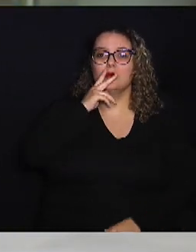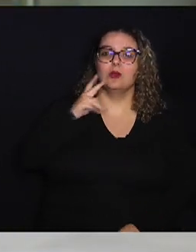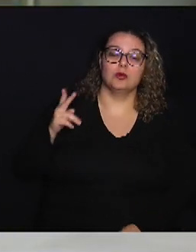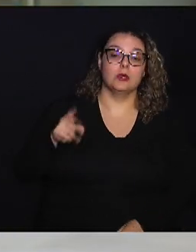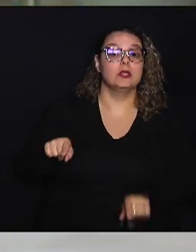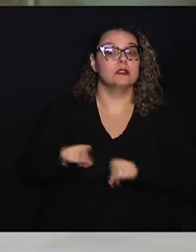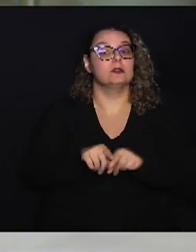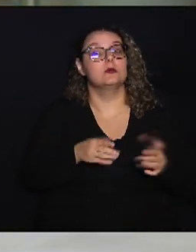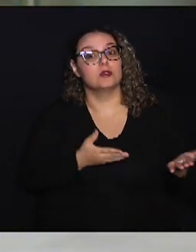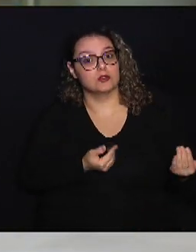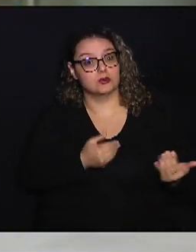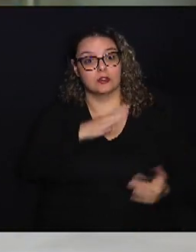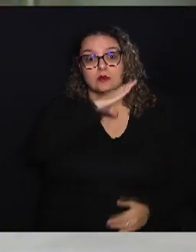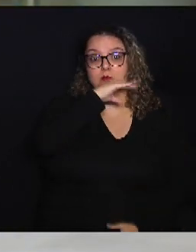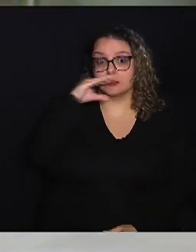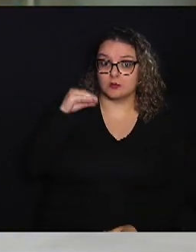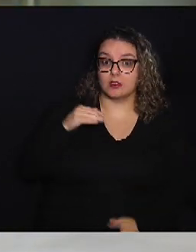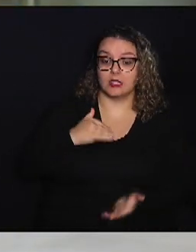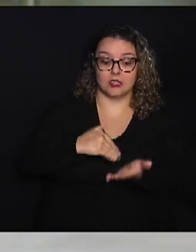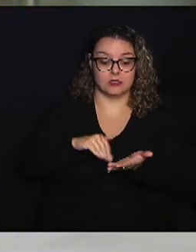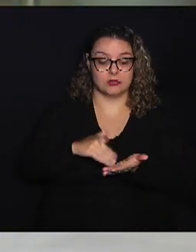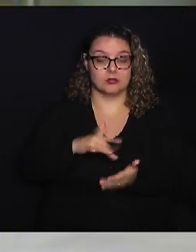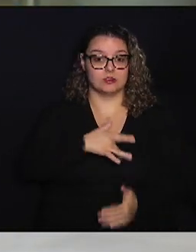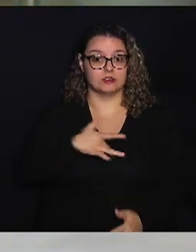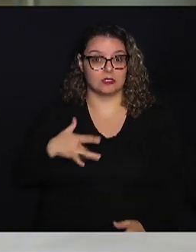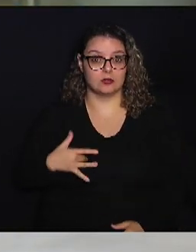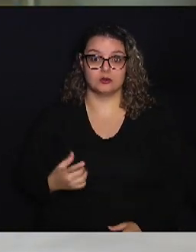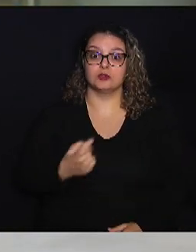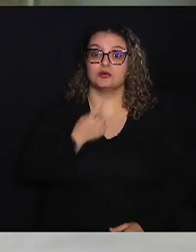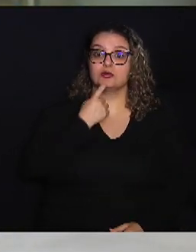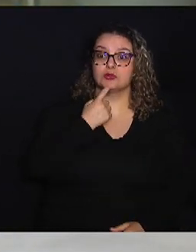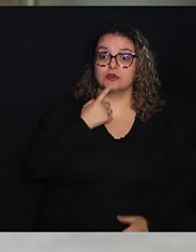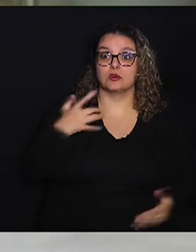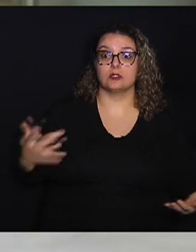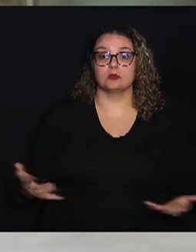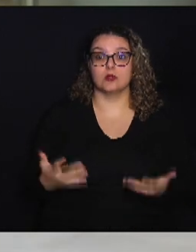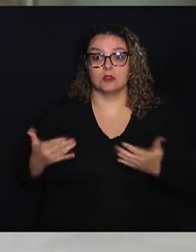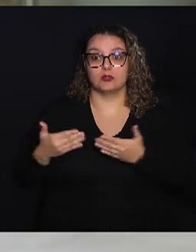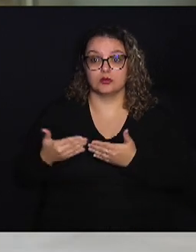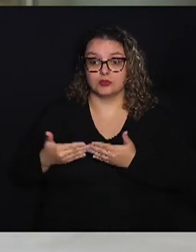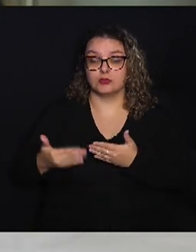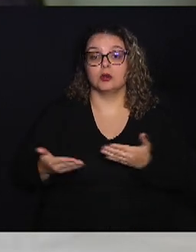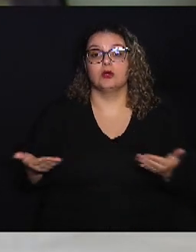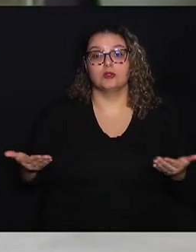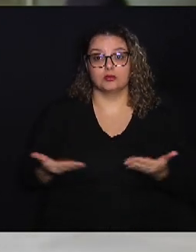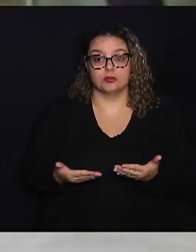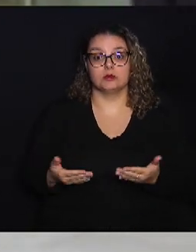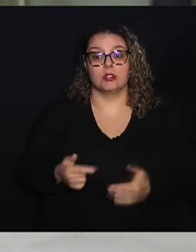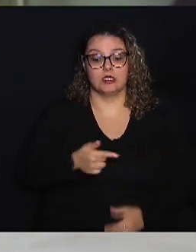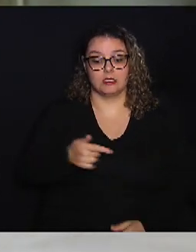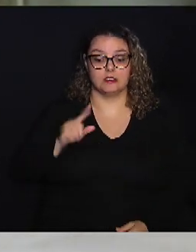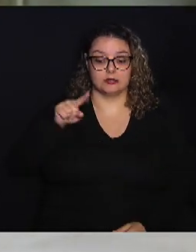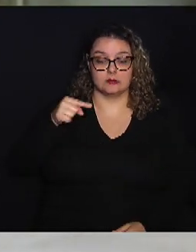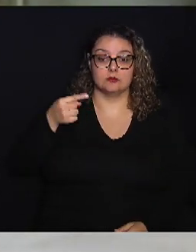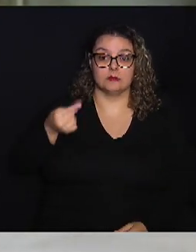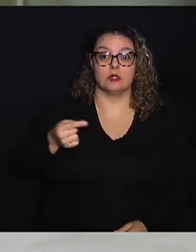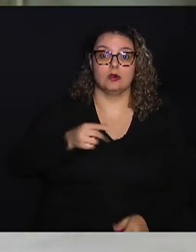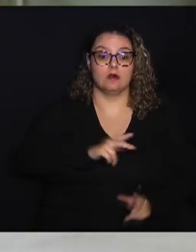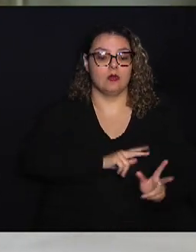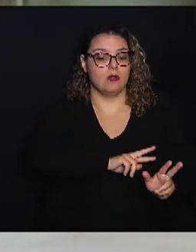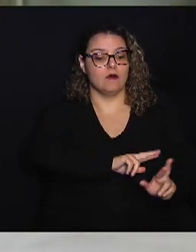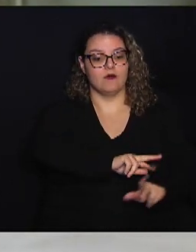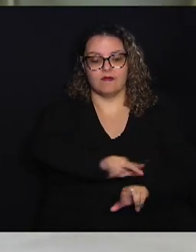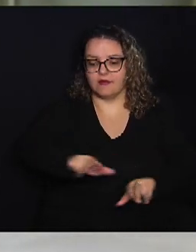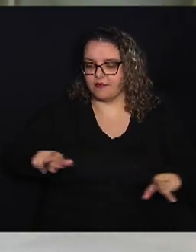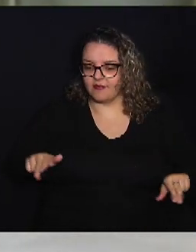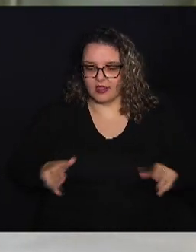aos adolescentes, a Secretaria de Saúde de Campinas está promovendo a partir de hoje, até semana que vem, uma série de ações